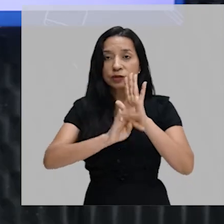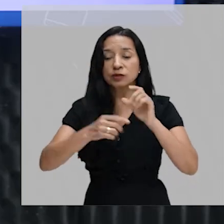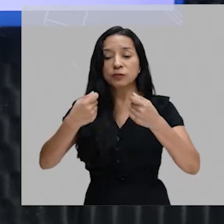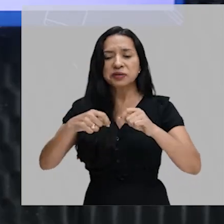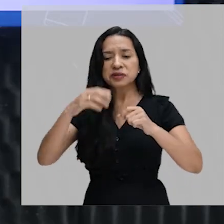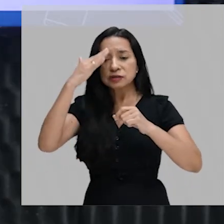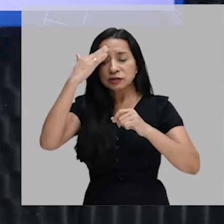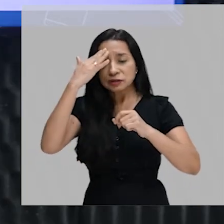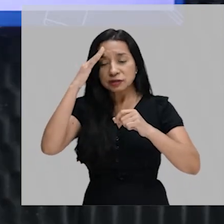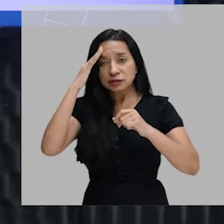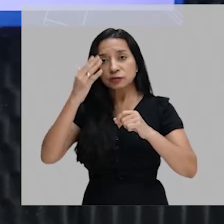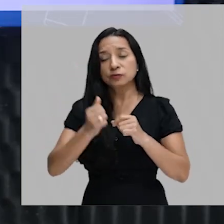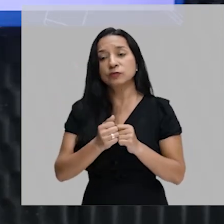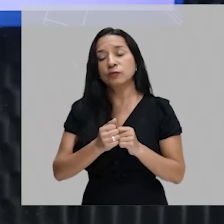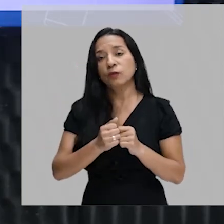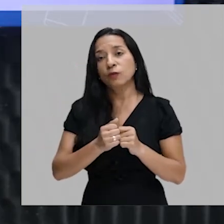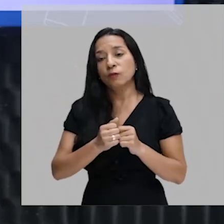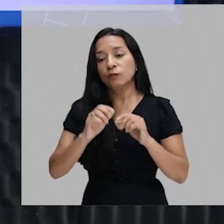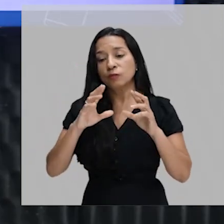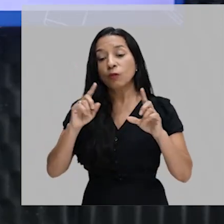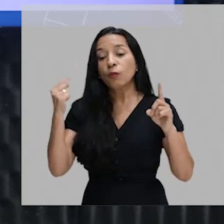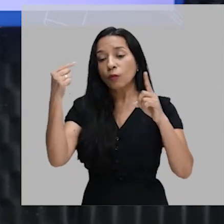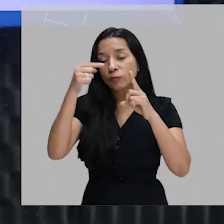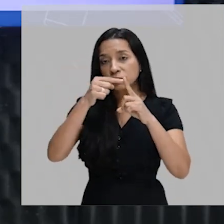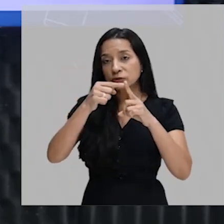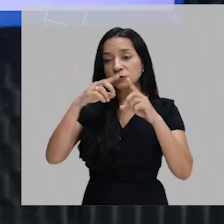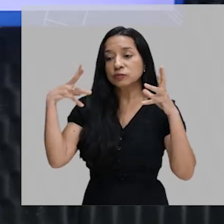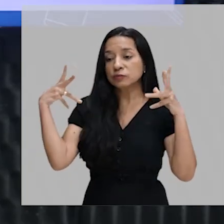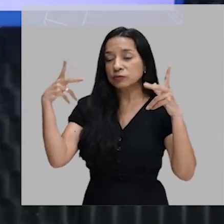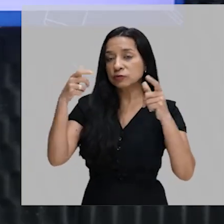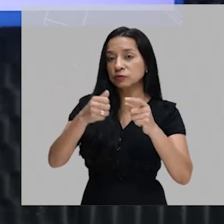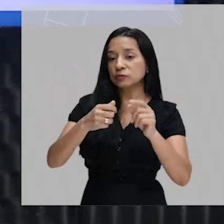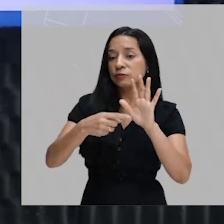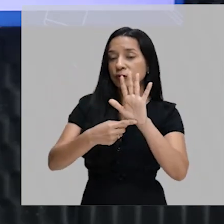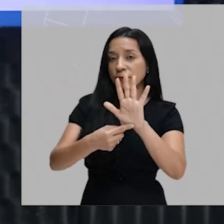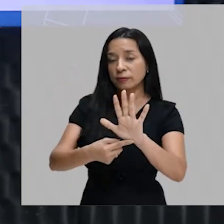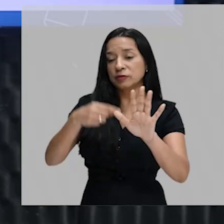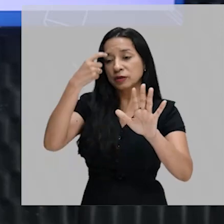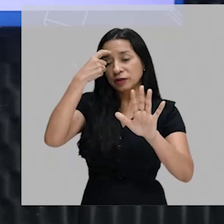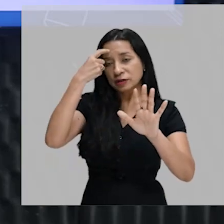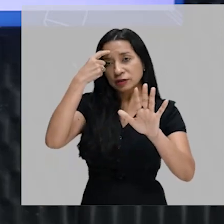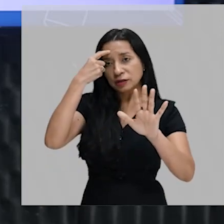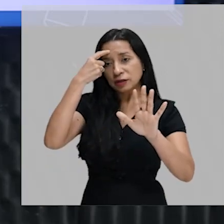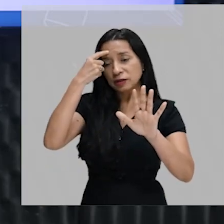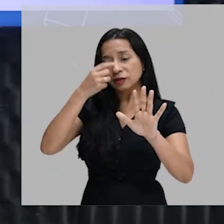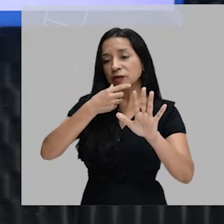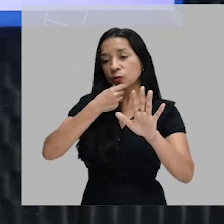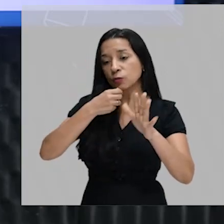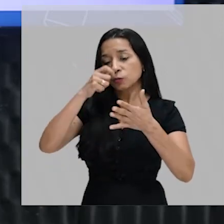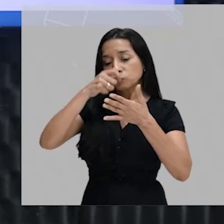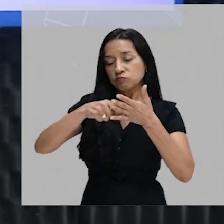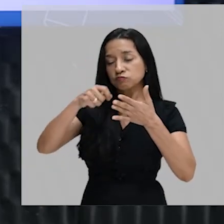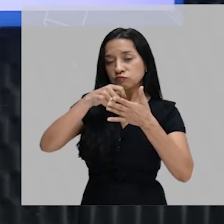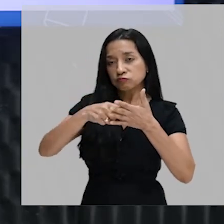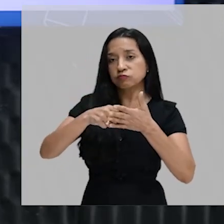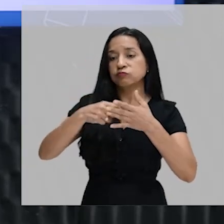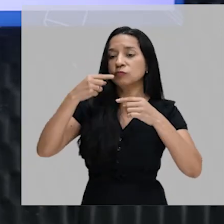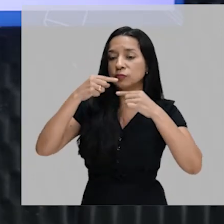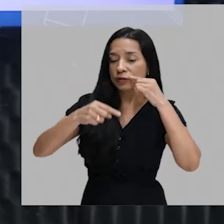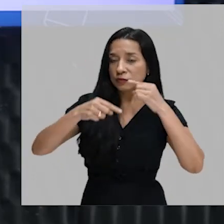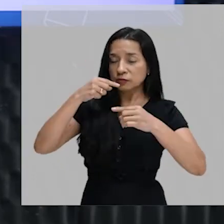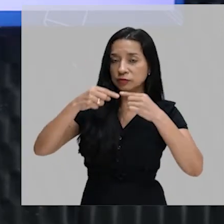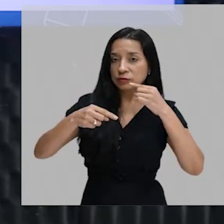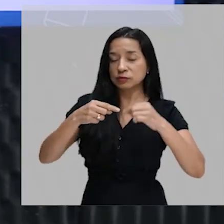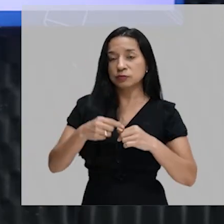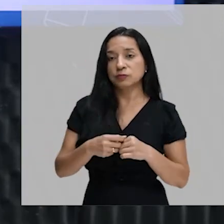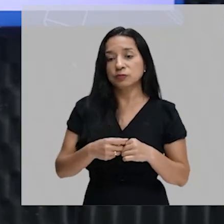compreensível. O objetivo do resumo é apresentar aquela ideia que o autor defende. No caso de uma dissertação